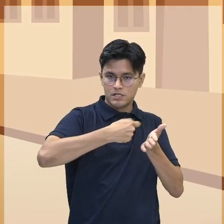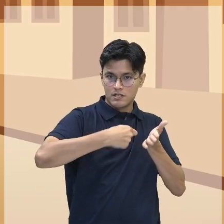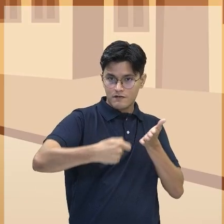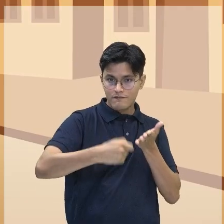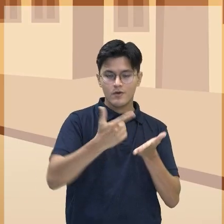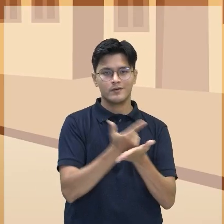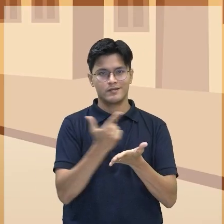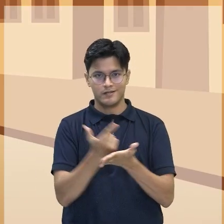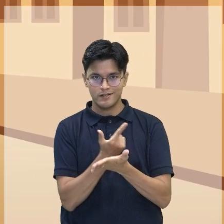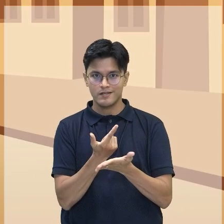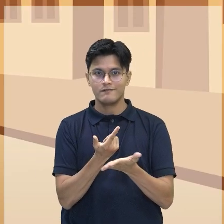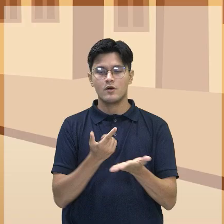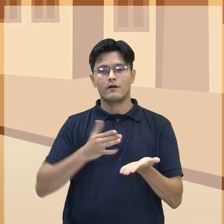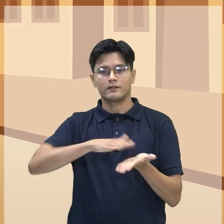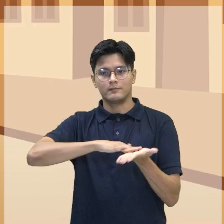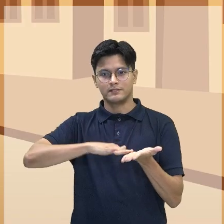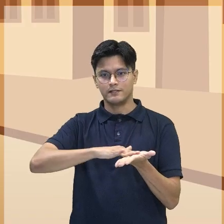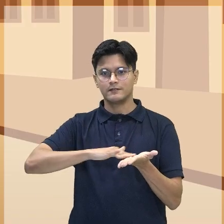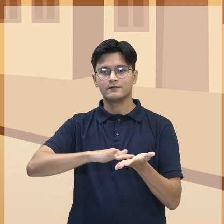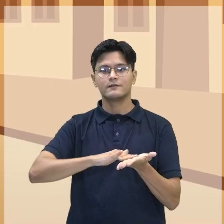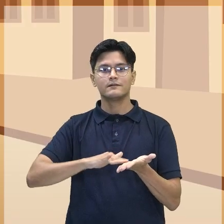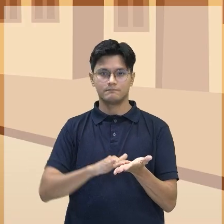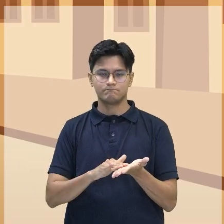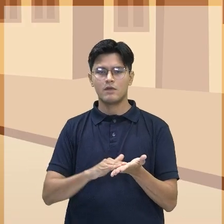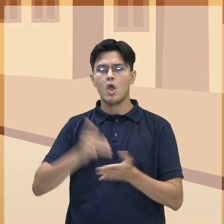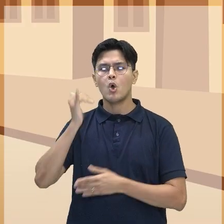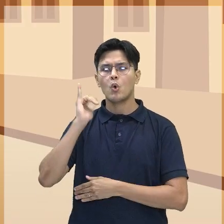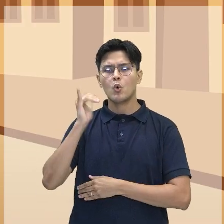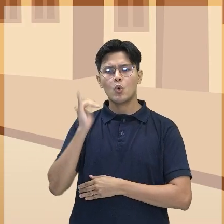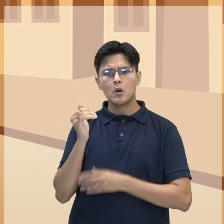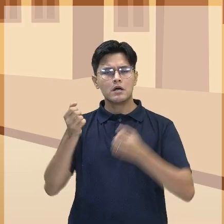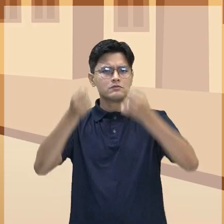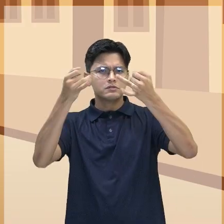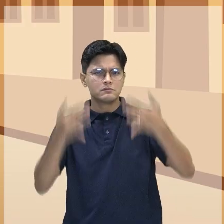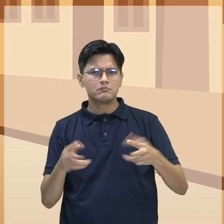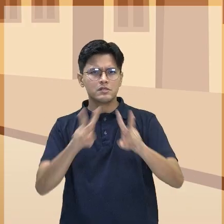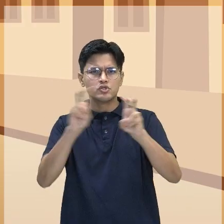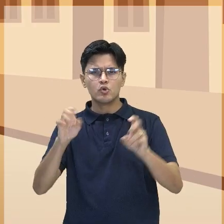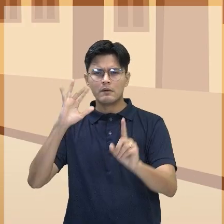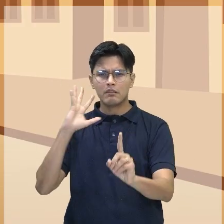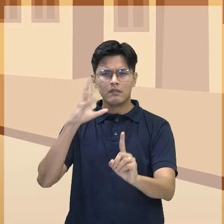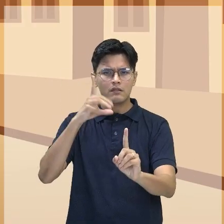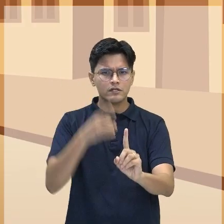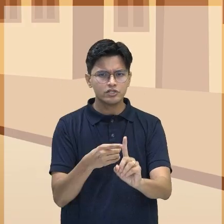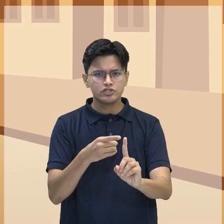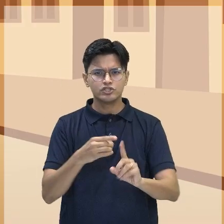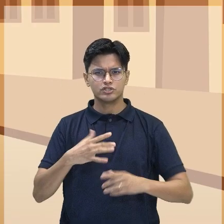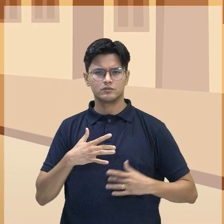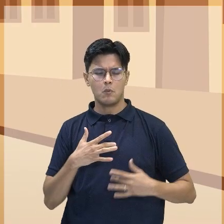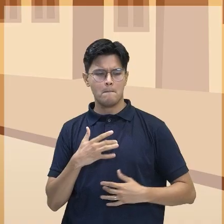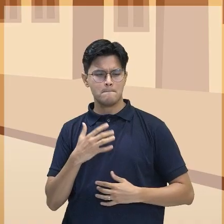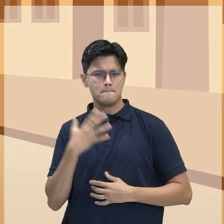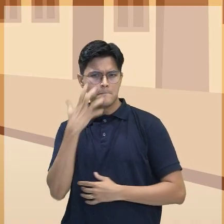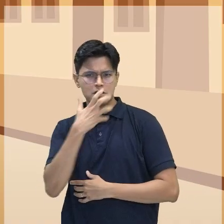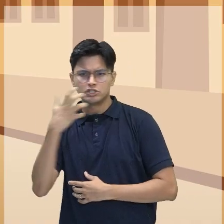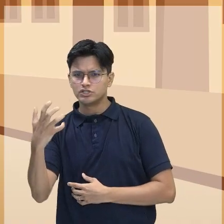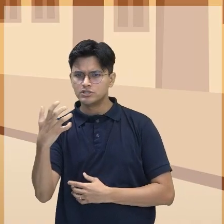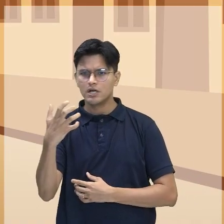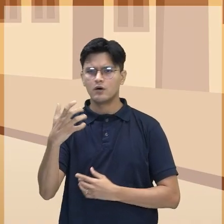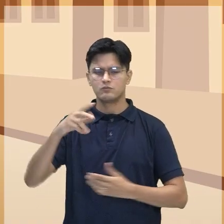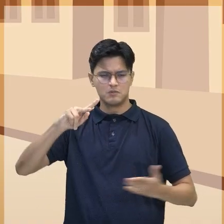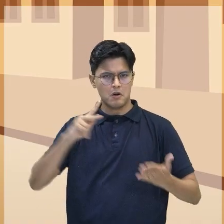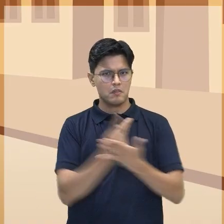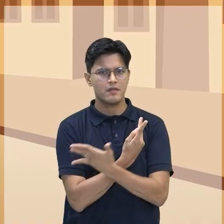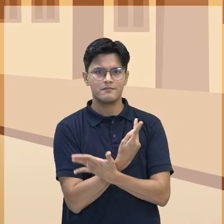Cartomante, um conto que nos conduz pelas teias do destino, da paixão e da tragédia. 3 personagens